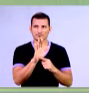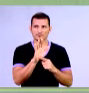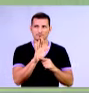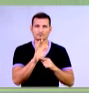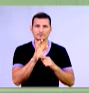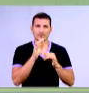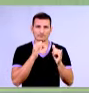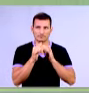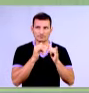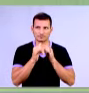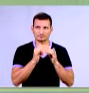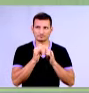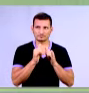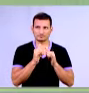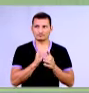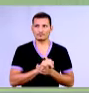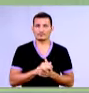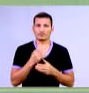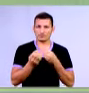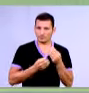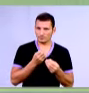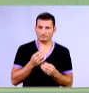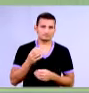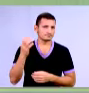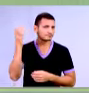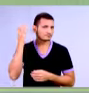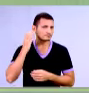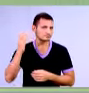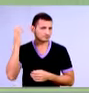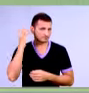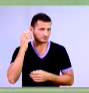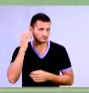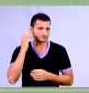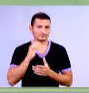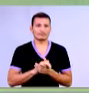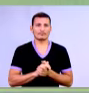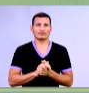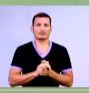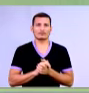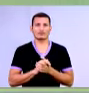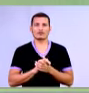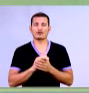informação, como o som, a imagem